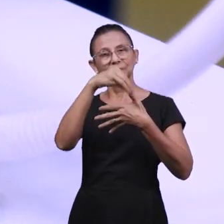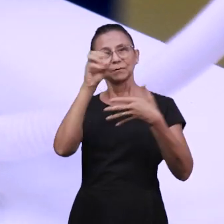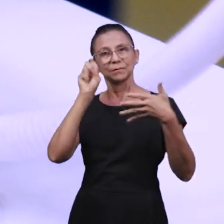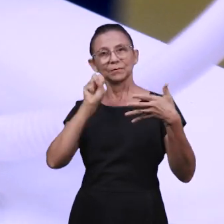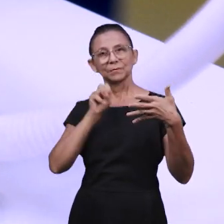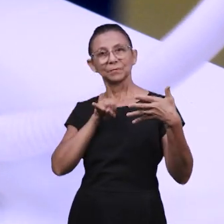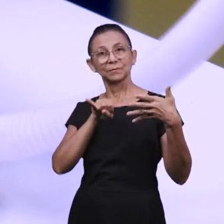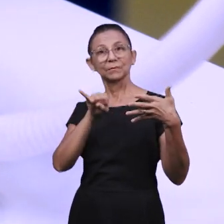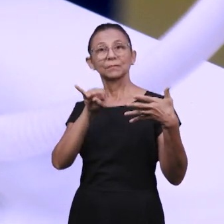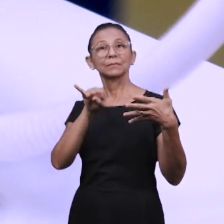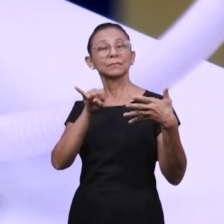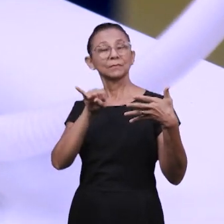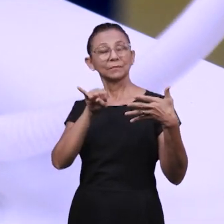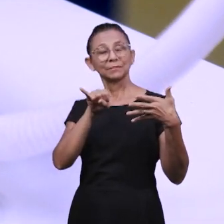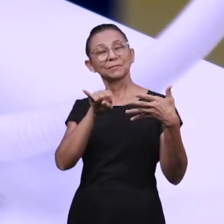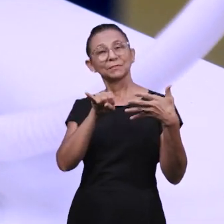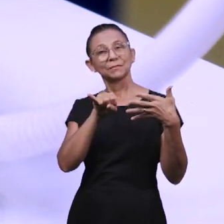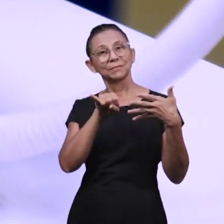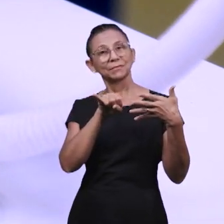Si